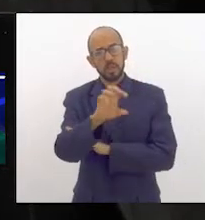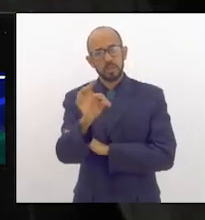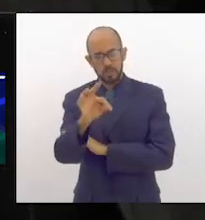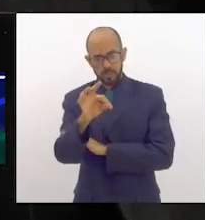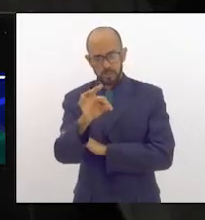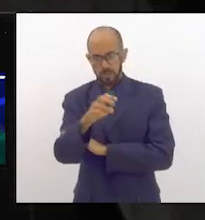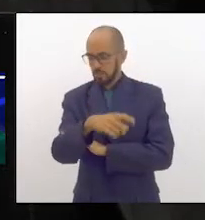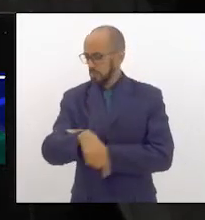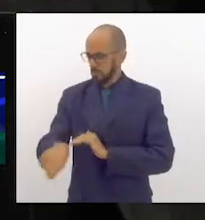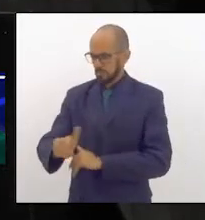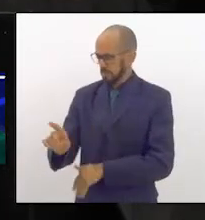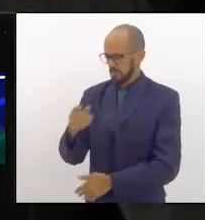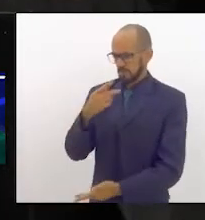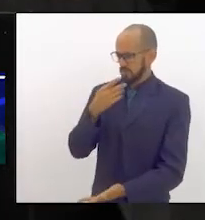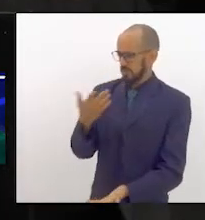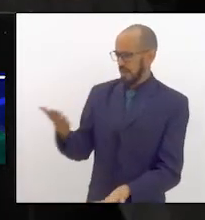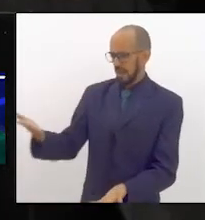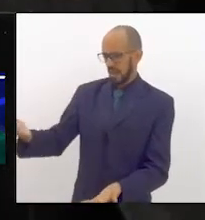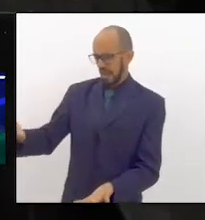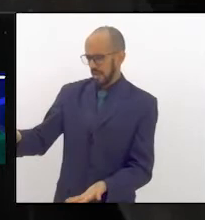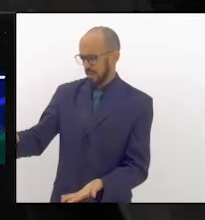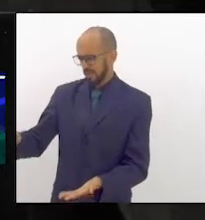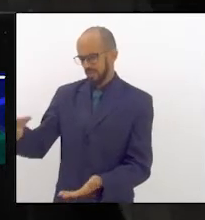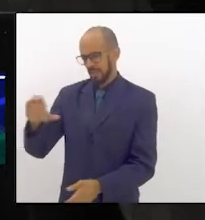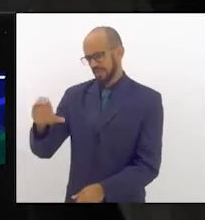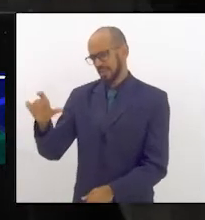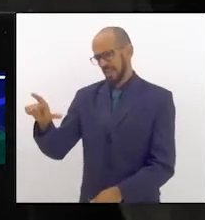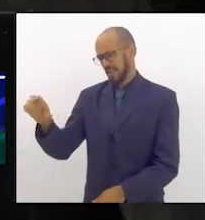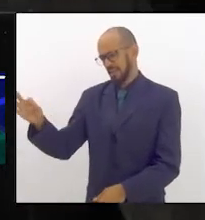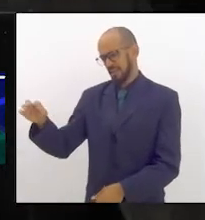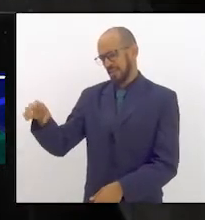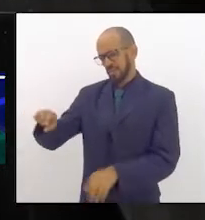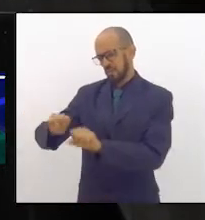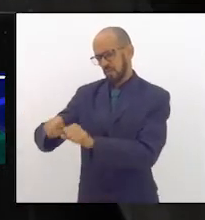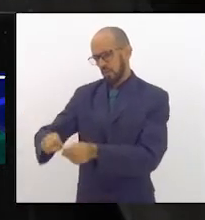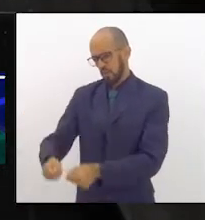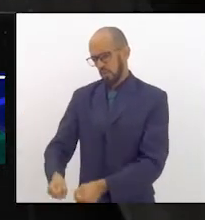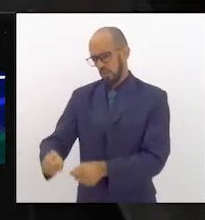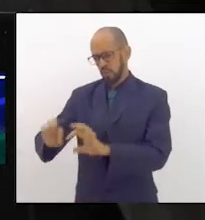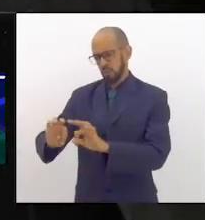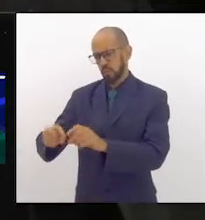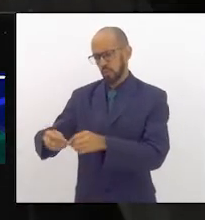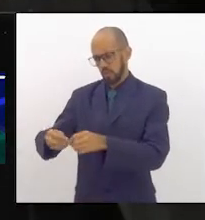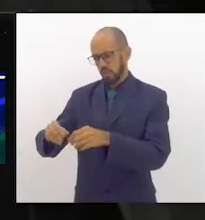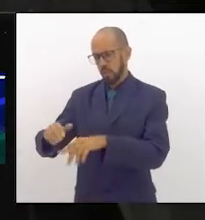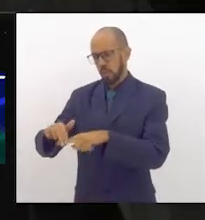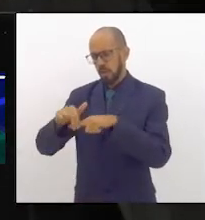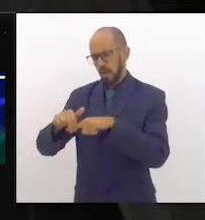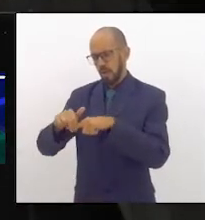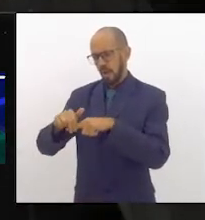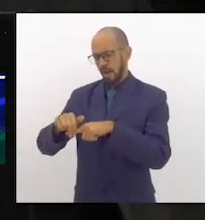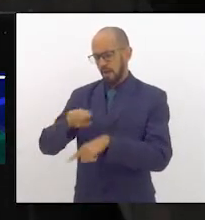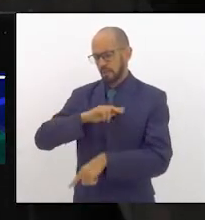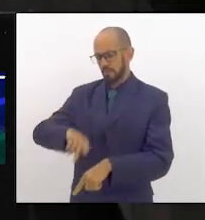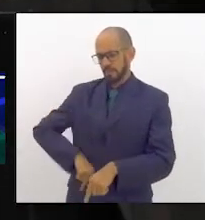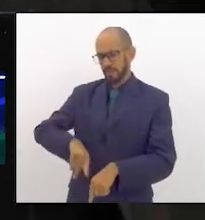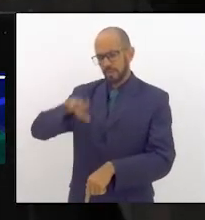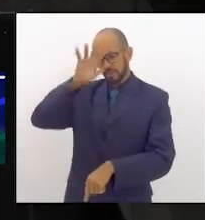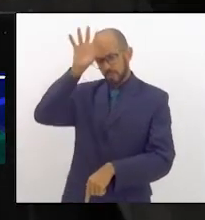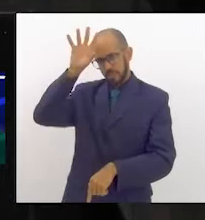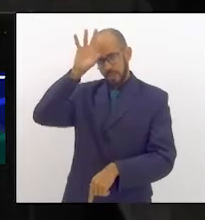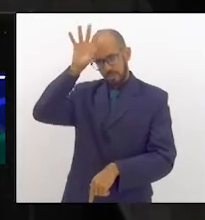dizer Luiz Paulo tia Ju que a CLT já está destroçada pela reforma trabalhista do governo temer destroçado em um pedaço